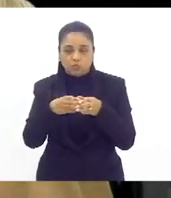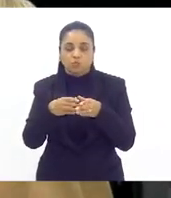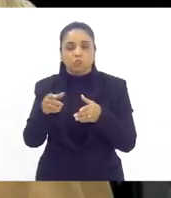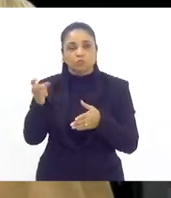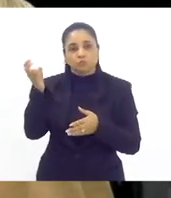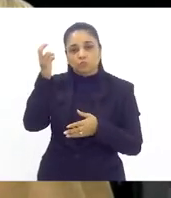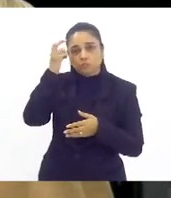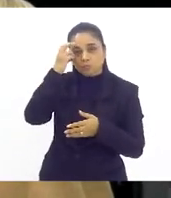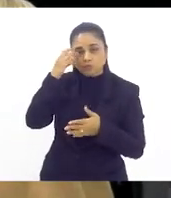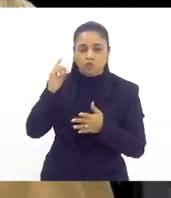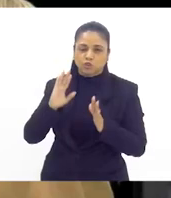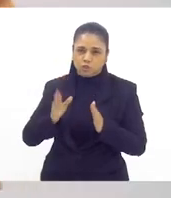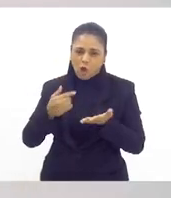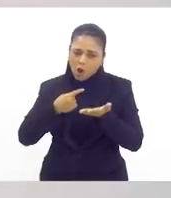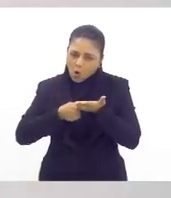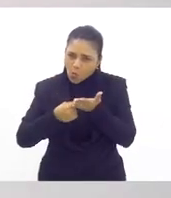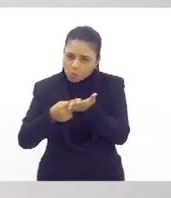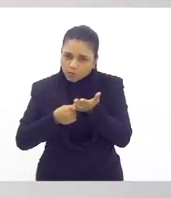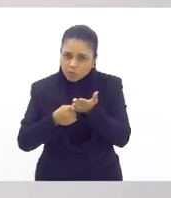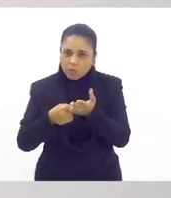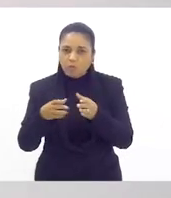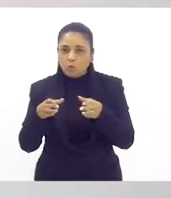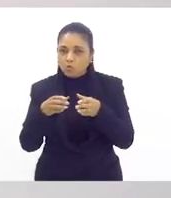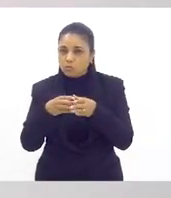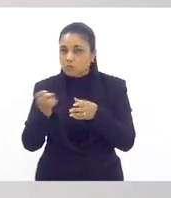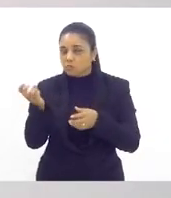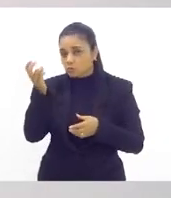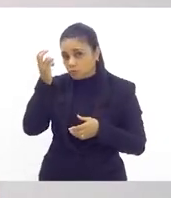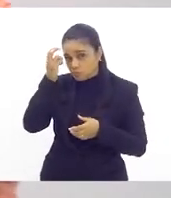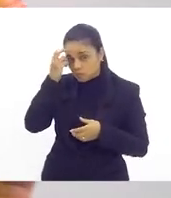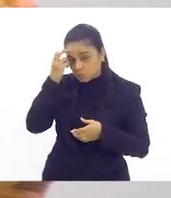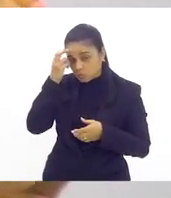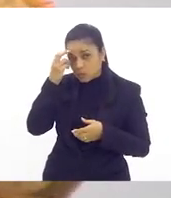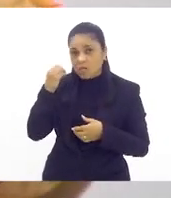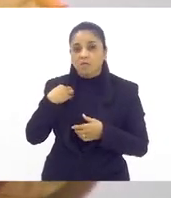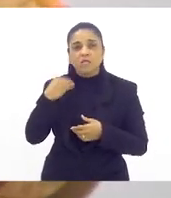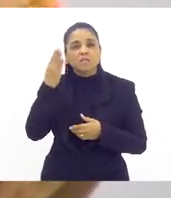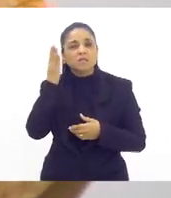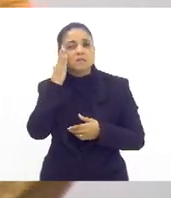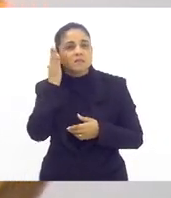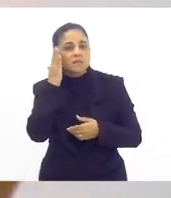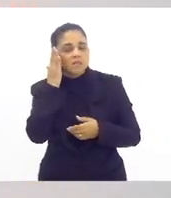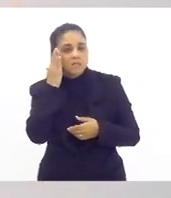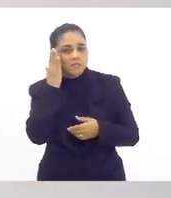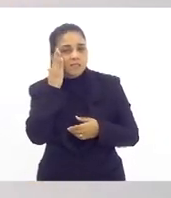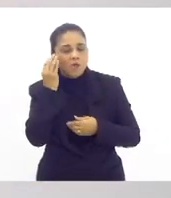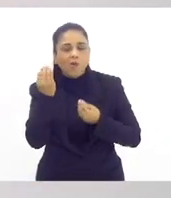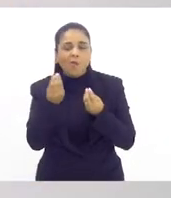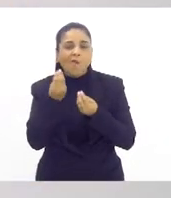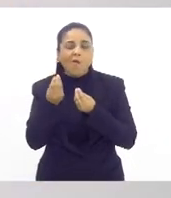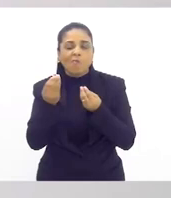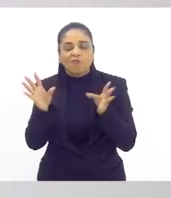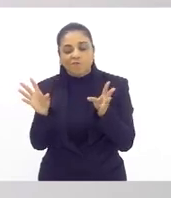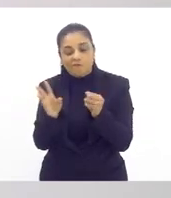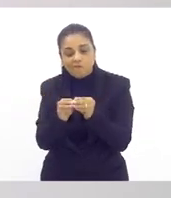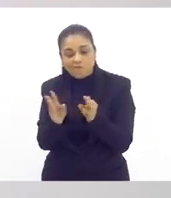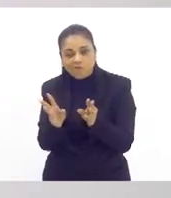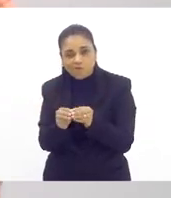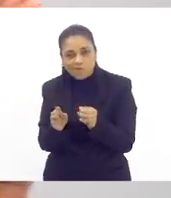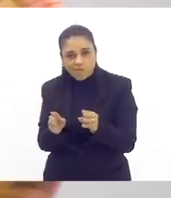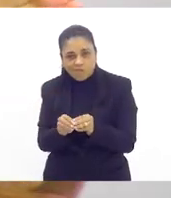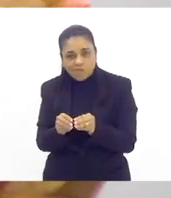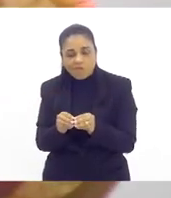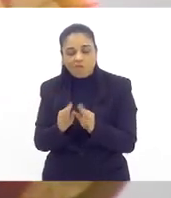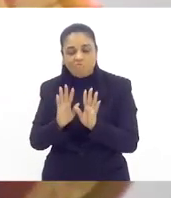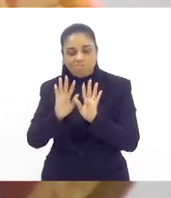combinamos com o nosso conselho de cultura e aí nós estamos entendendo que a gente finaliza esse